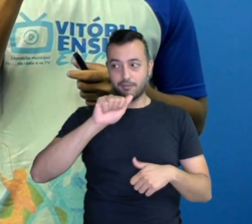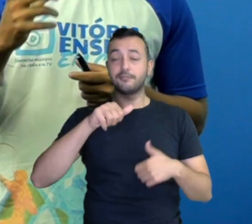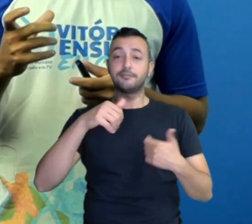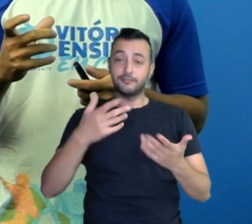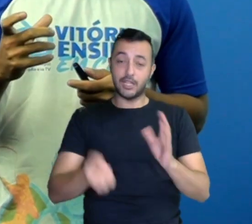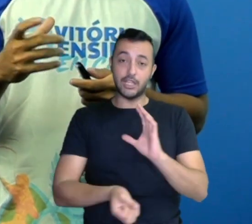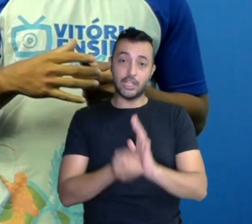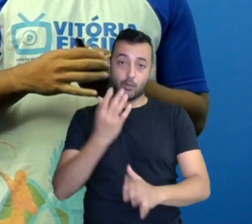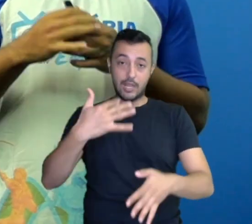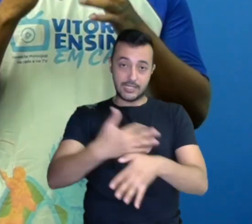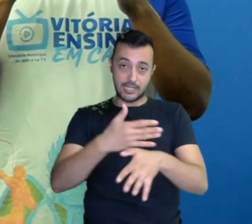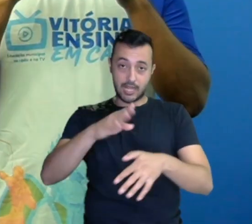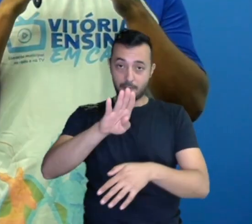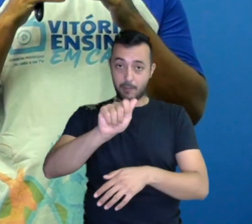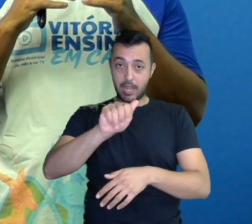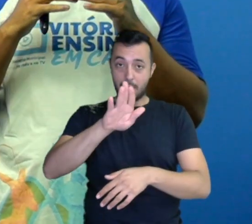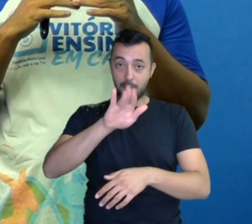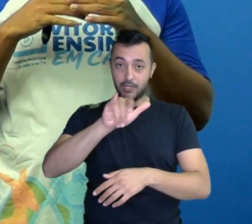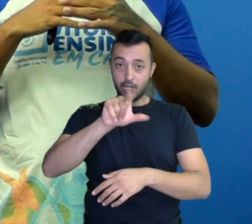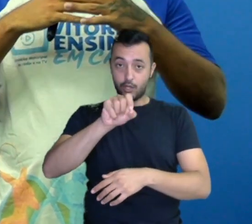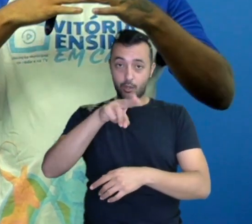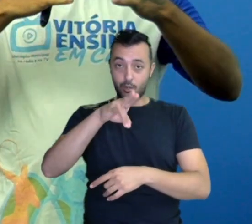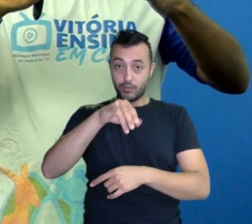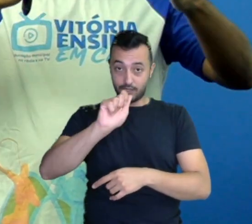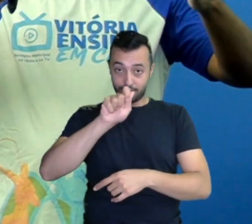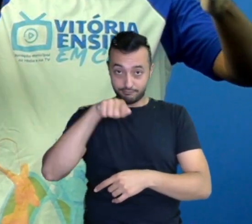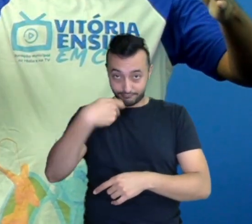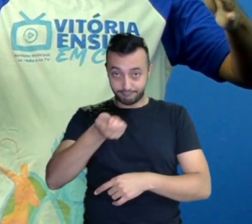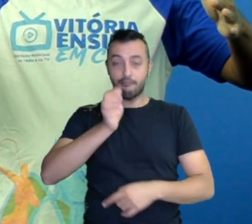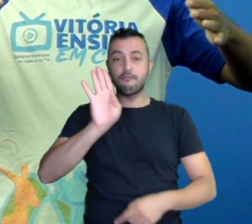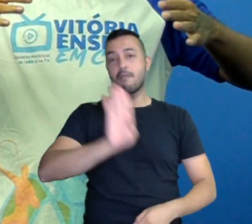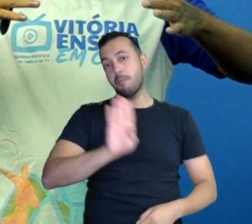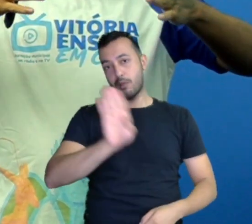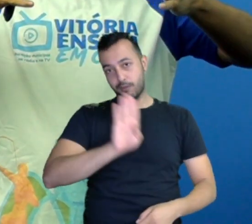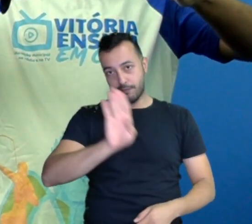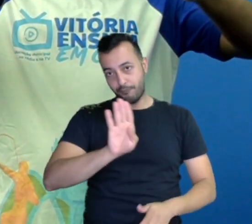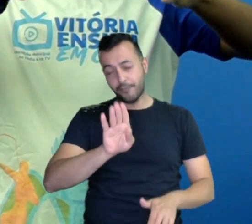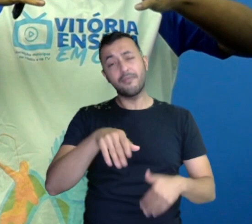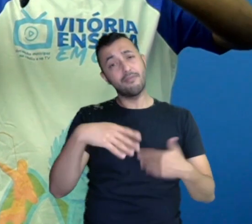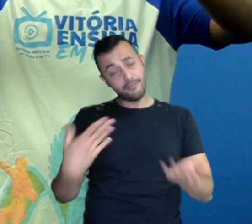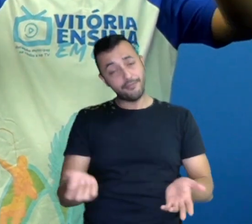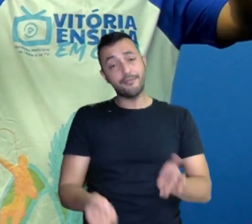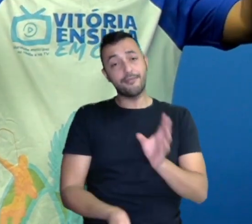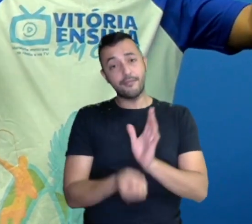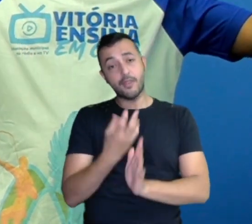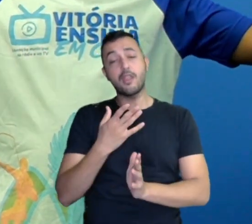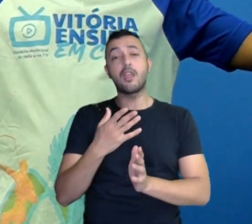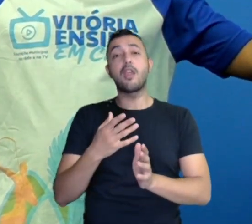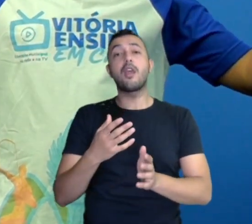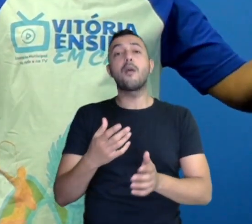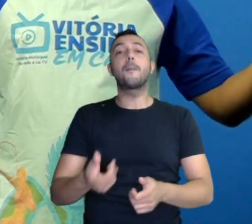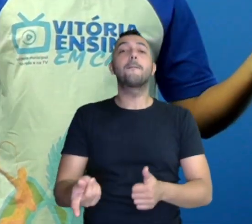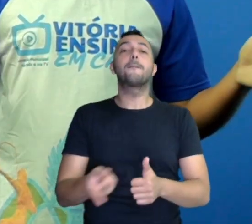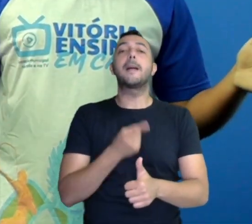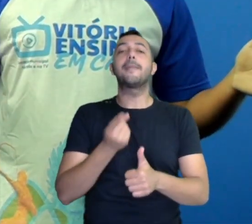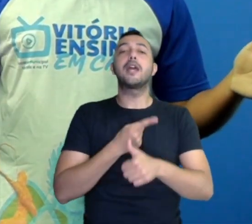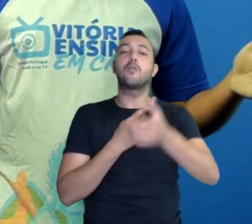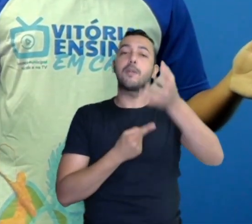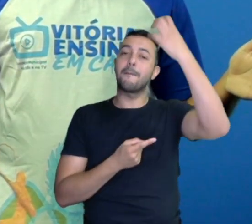cidade de Babilônia. E aí, na cidade de Babilônia, eles expandiram, né, e estabeleceram o primeiro